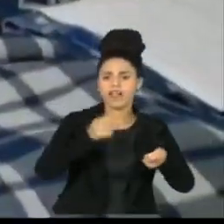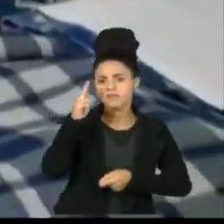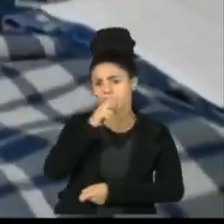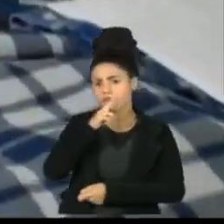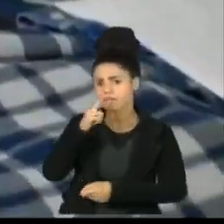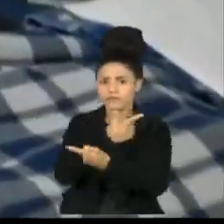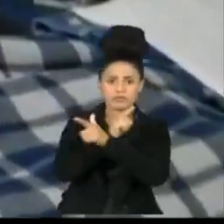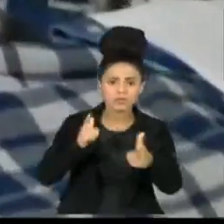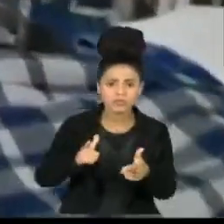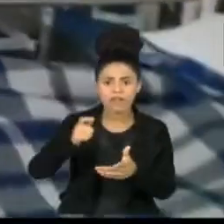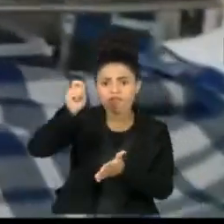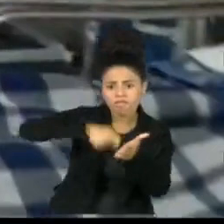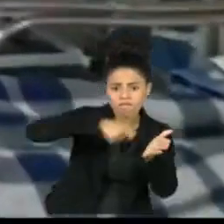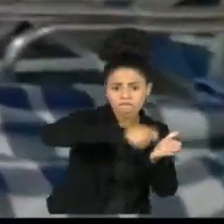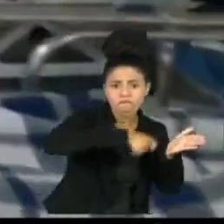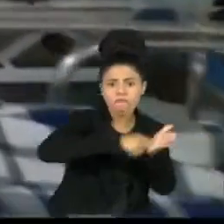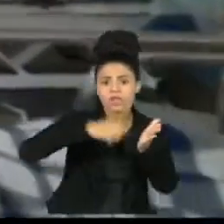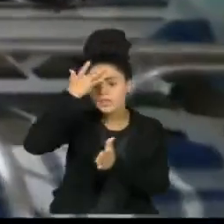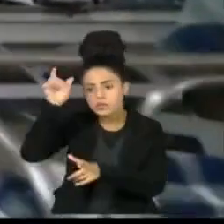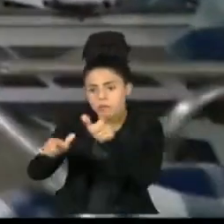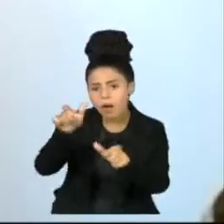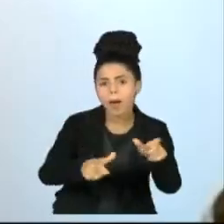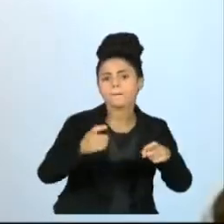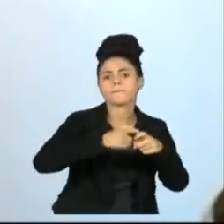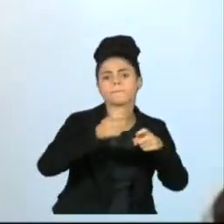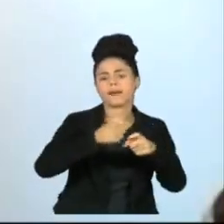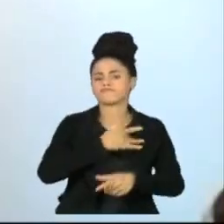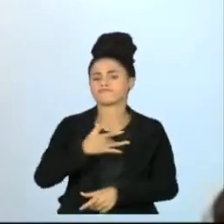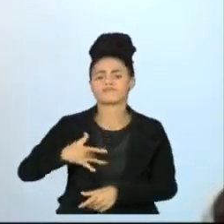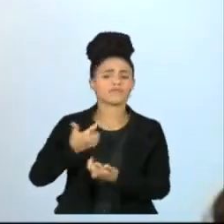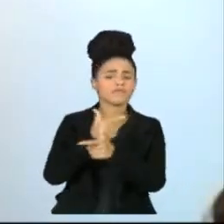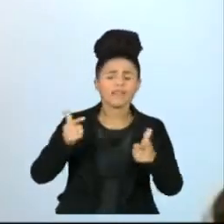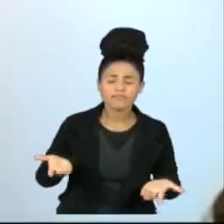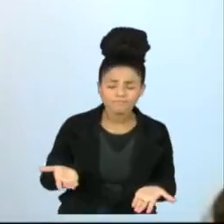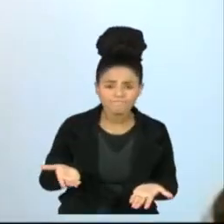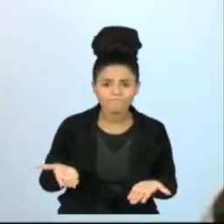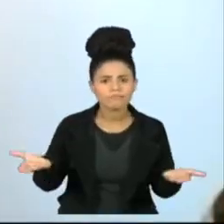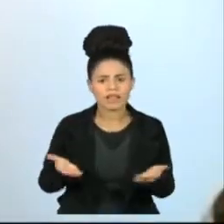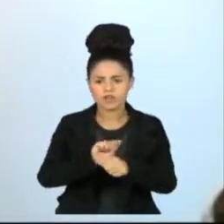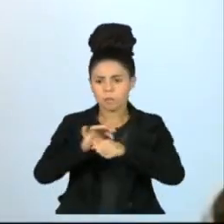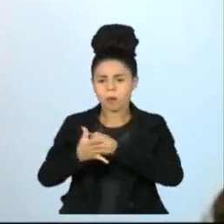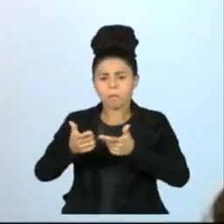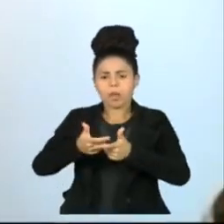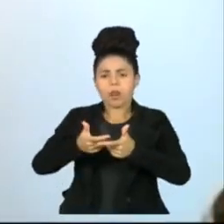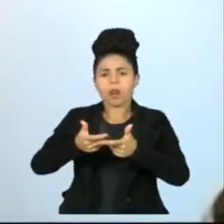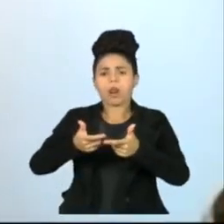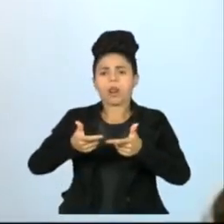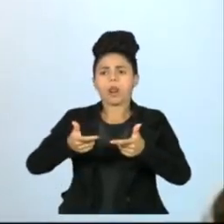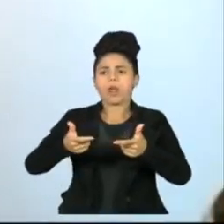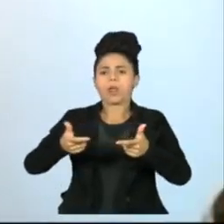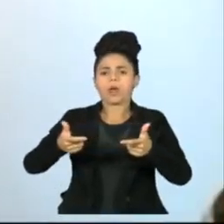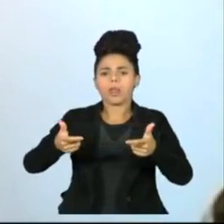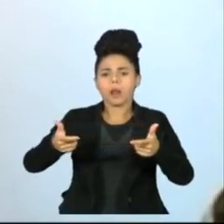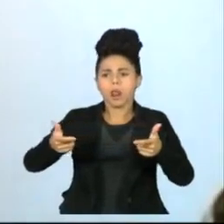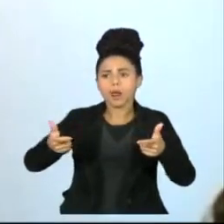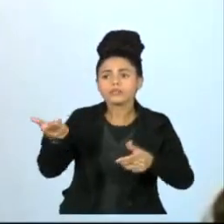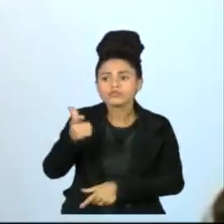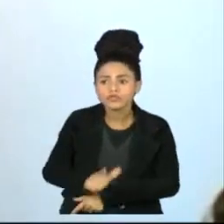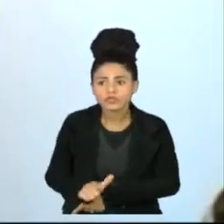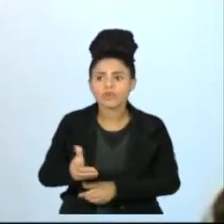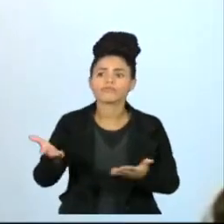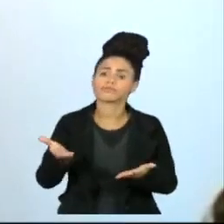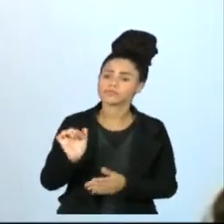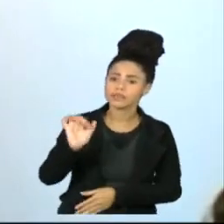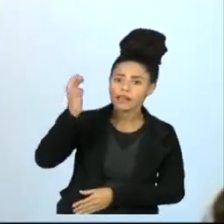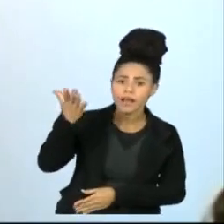das contratações emergenciais de pessoal. Uma nova onda ou novas ondas da Covid-19 devem surgir periodicamente.